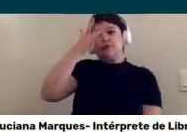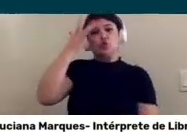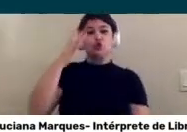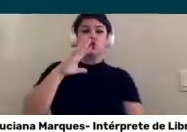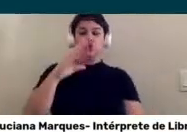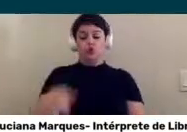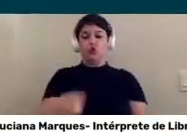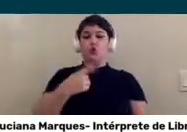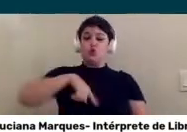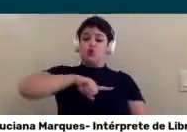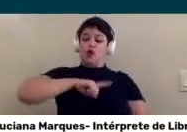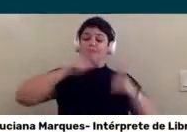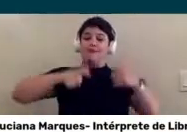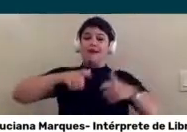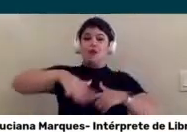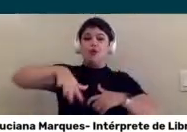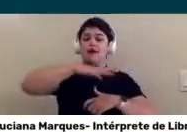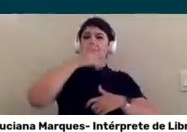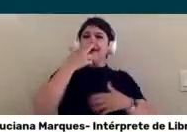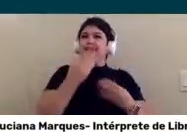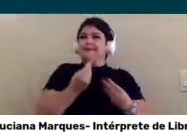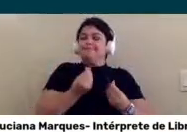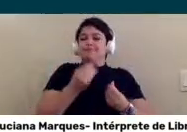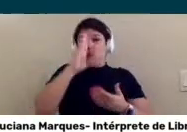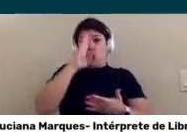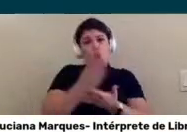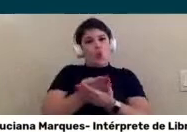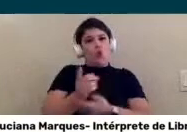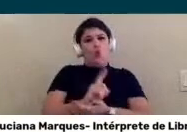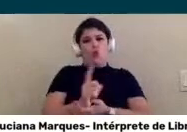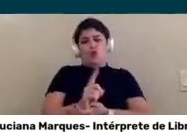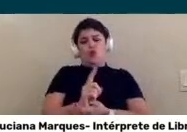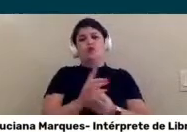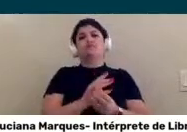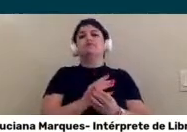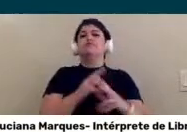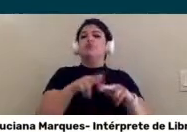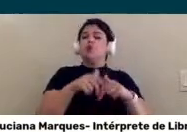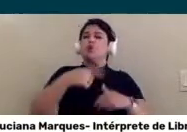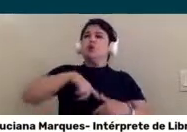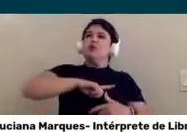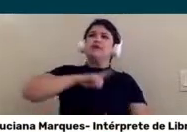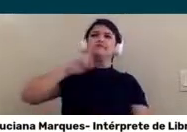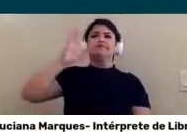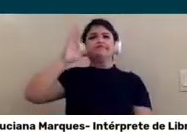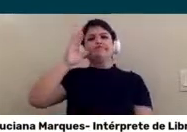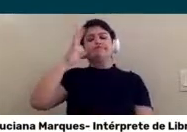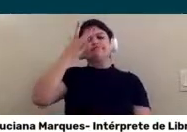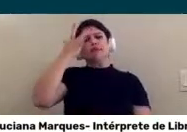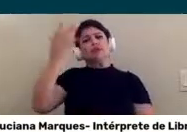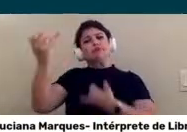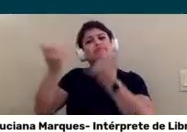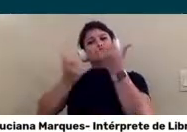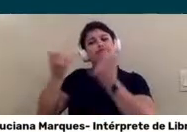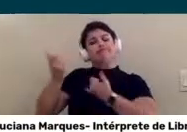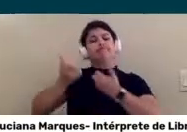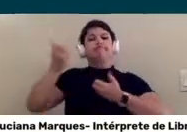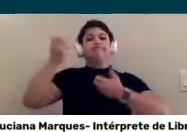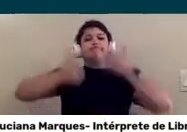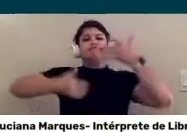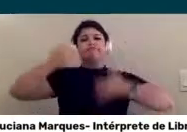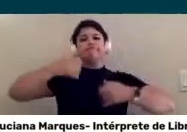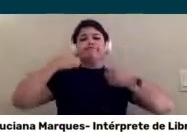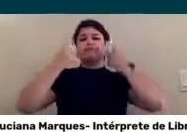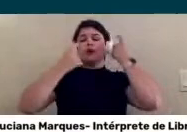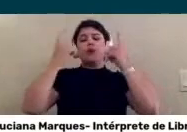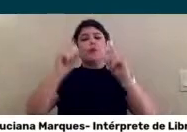estava num ambiente de baixa confiança, né? Então a gente ouvia muito a preocupação, né? Tudo partia da premissa